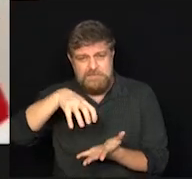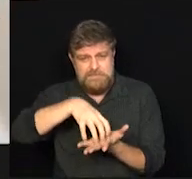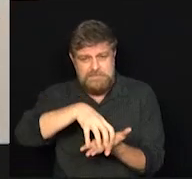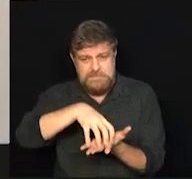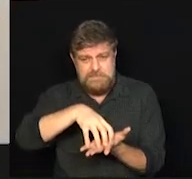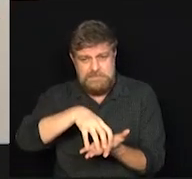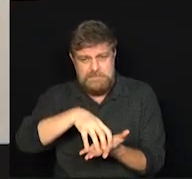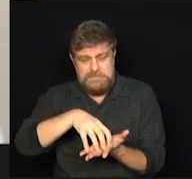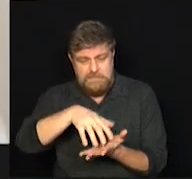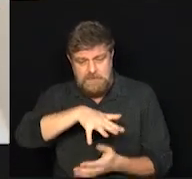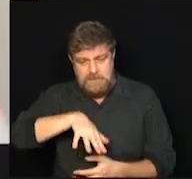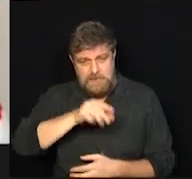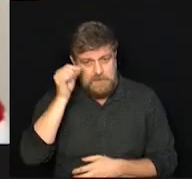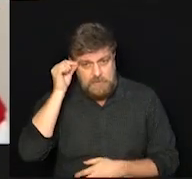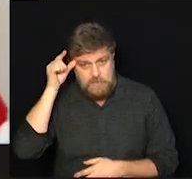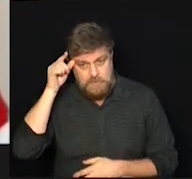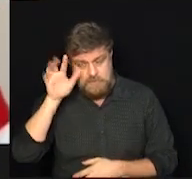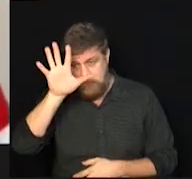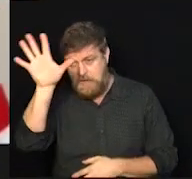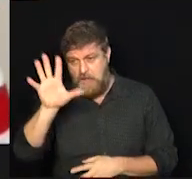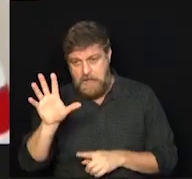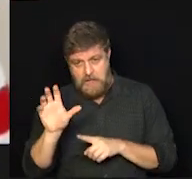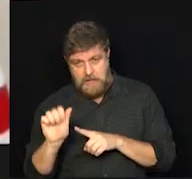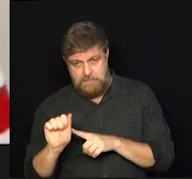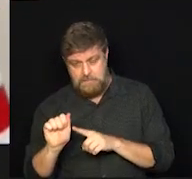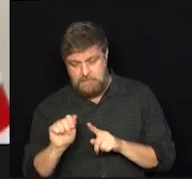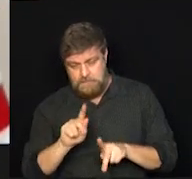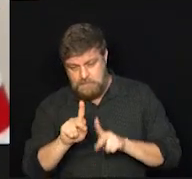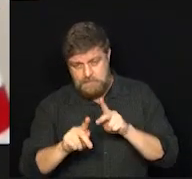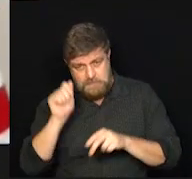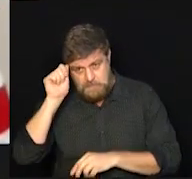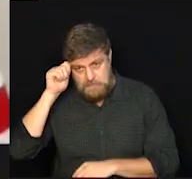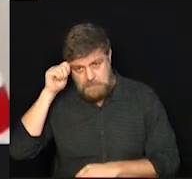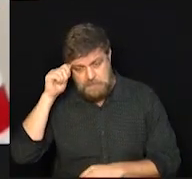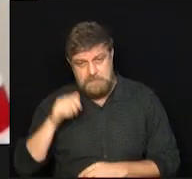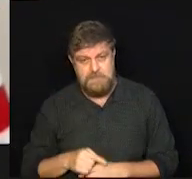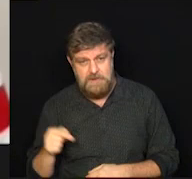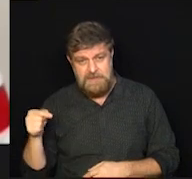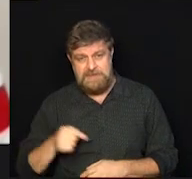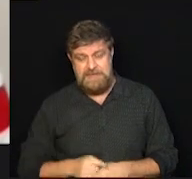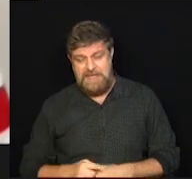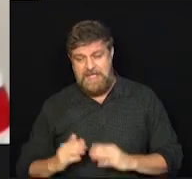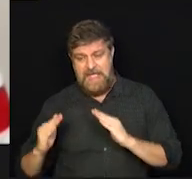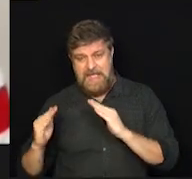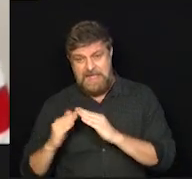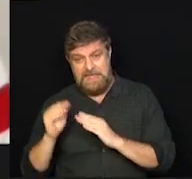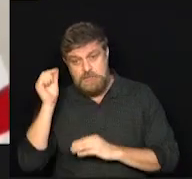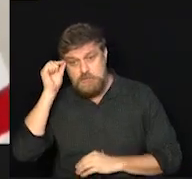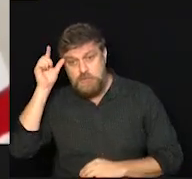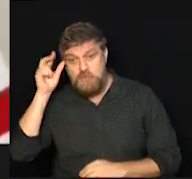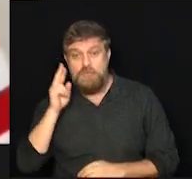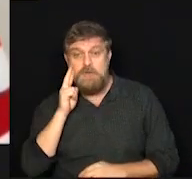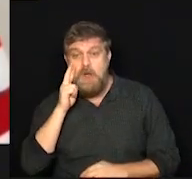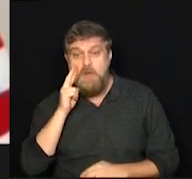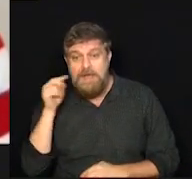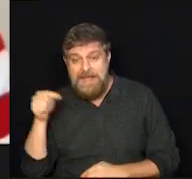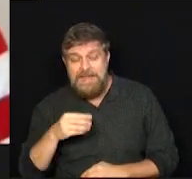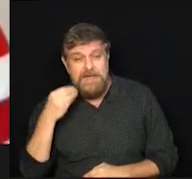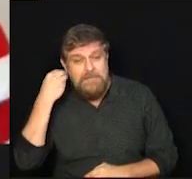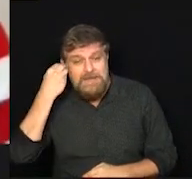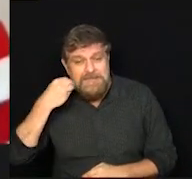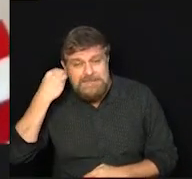que é um centro de cultura afro brasileiro né A Casa de Cultura Fazenda Roseira ela possibilita um suplemento